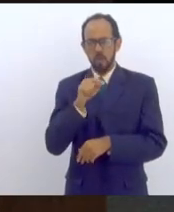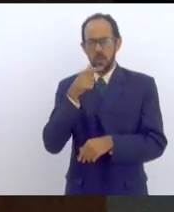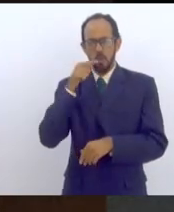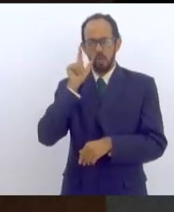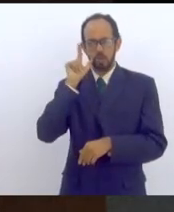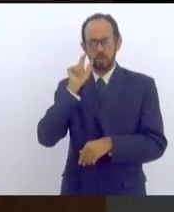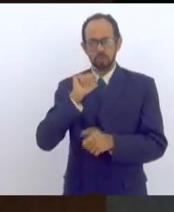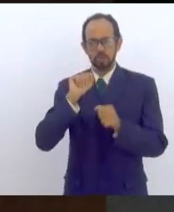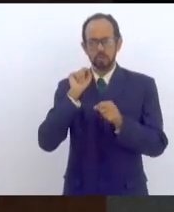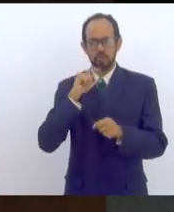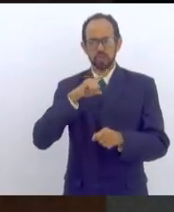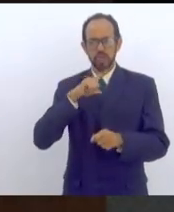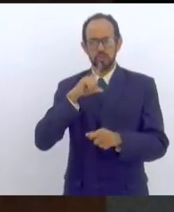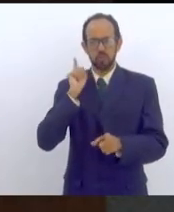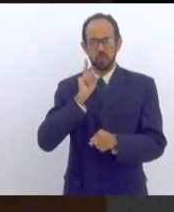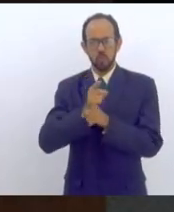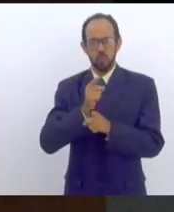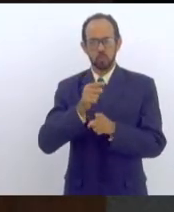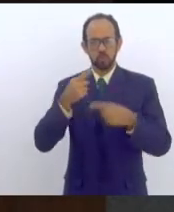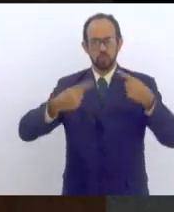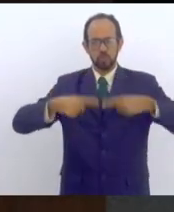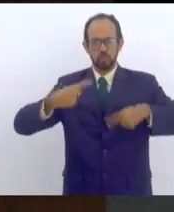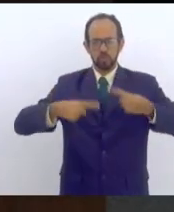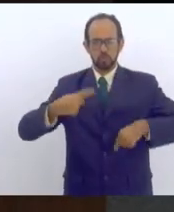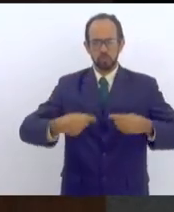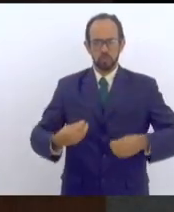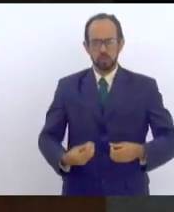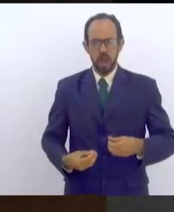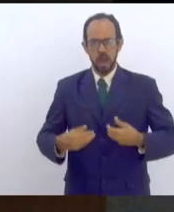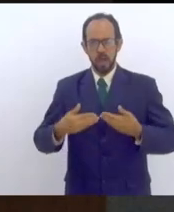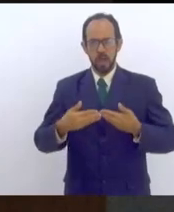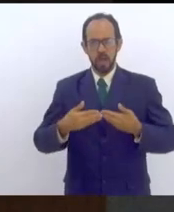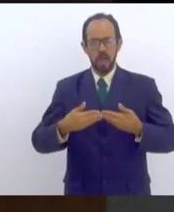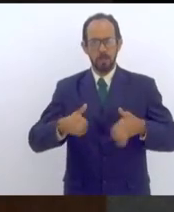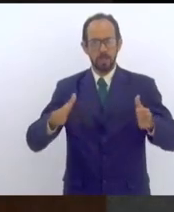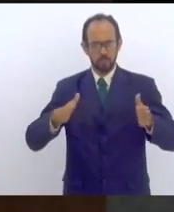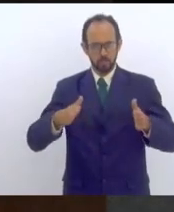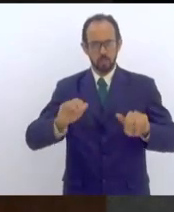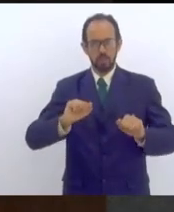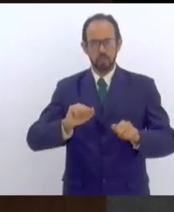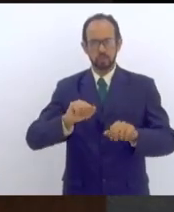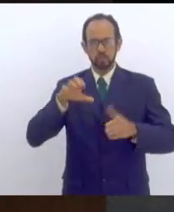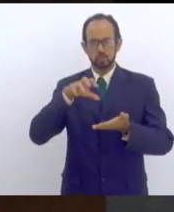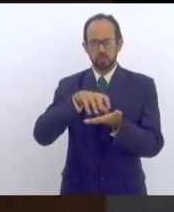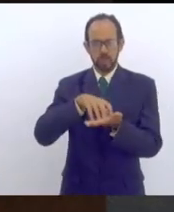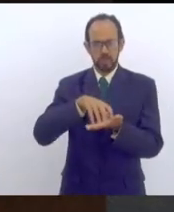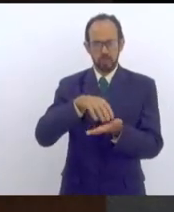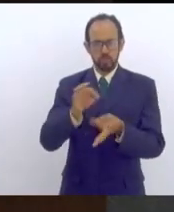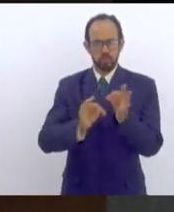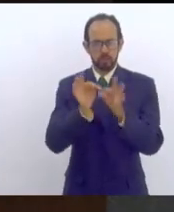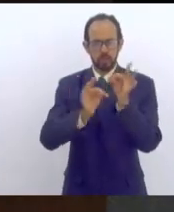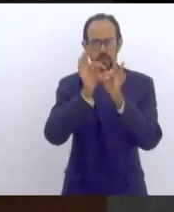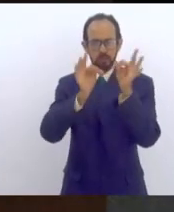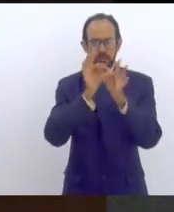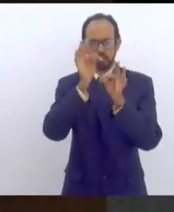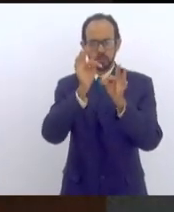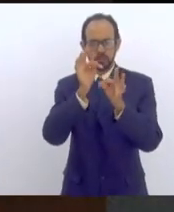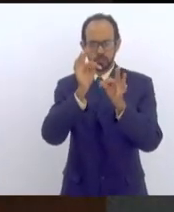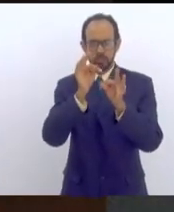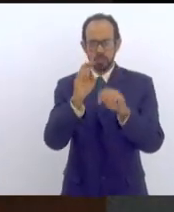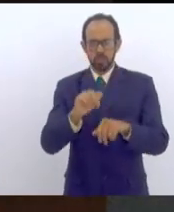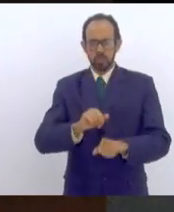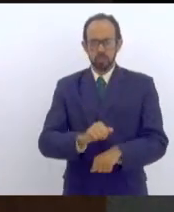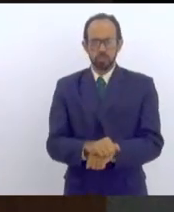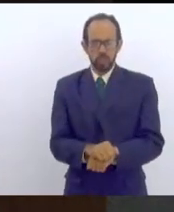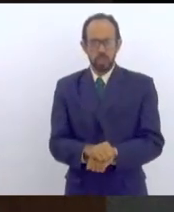encontro político, né, na inauguração de um centro de tratamento carioca, de tratamento de imagem, de alta tecnologia,